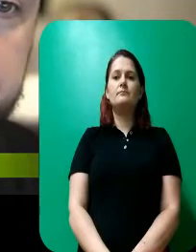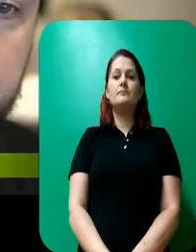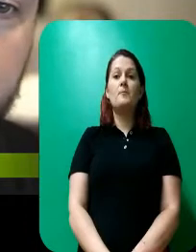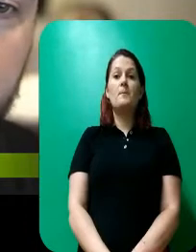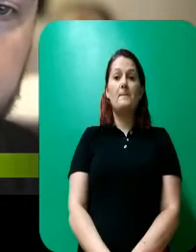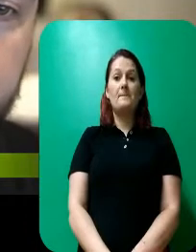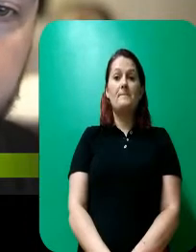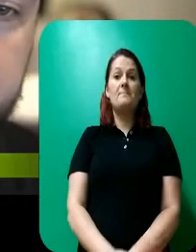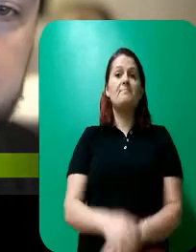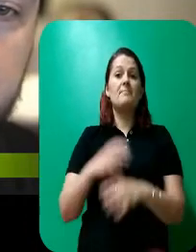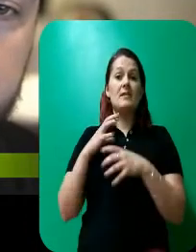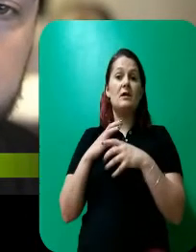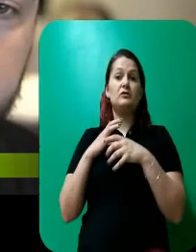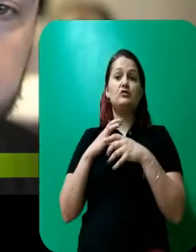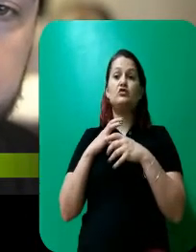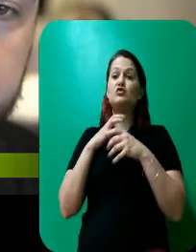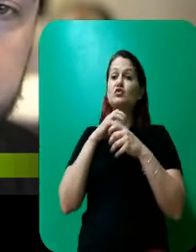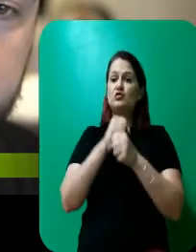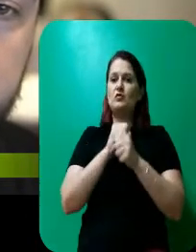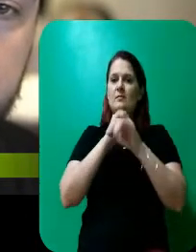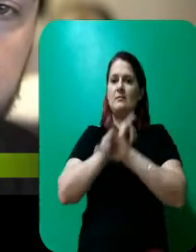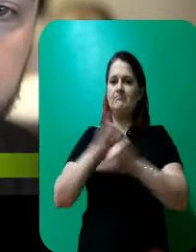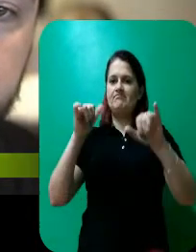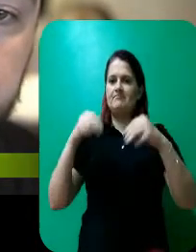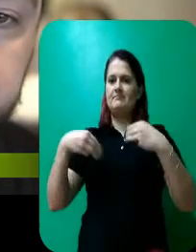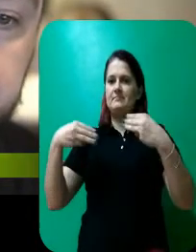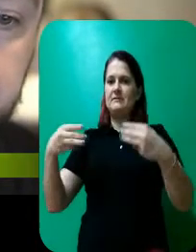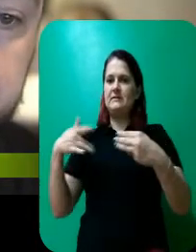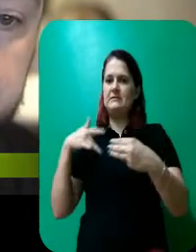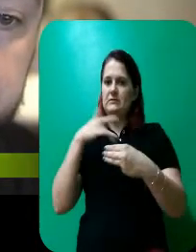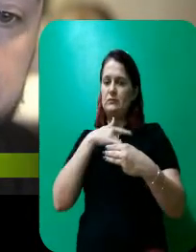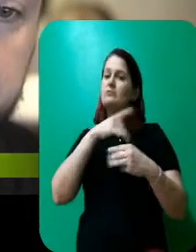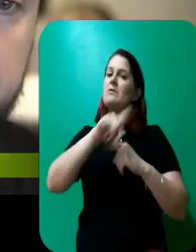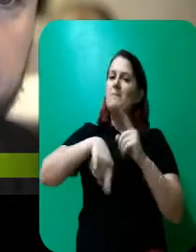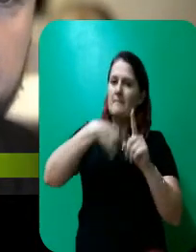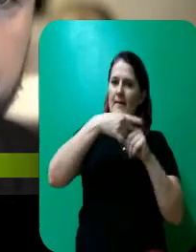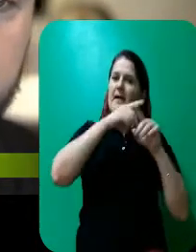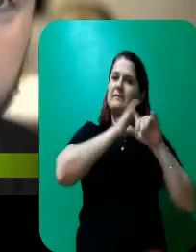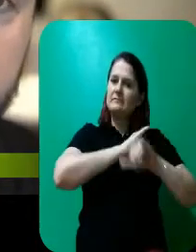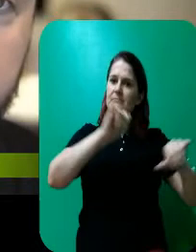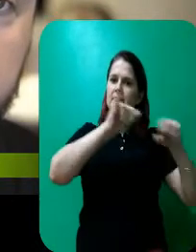somando o anúncio do Ministério da Saúde e o anúncio